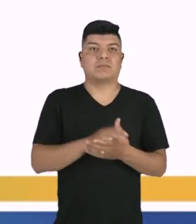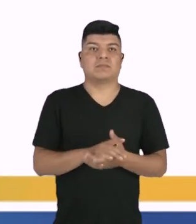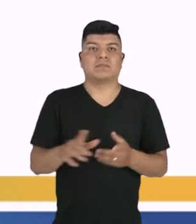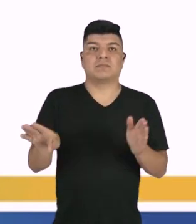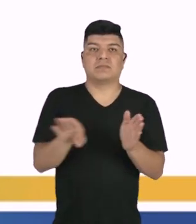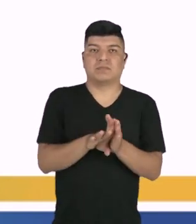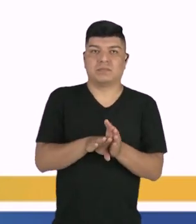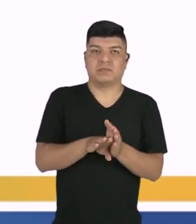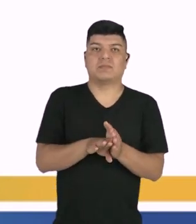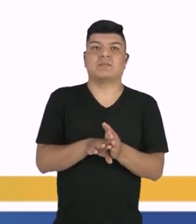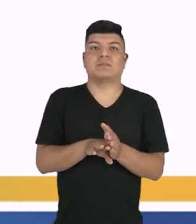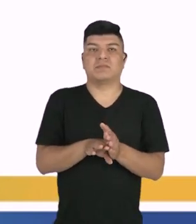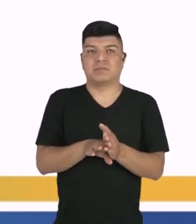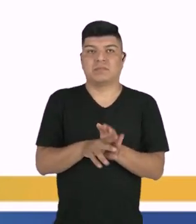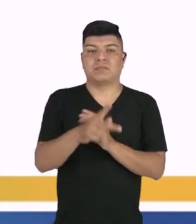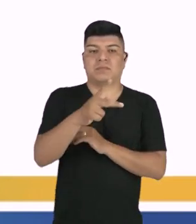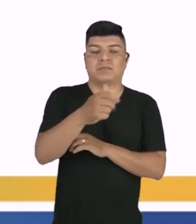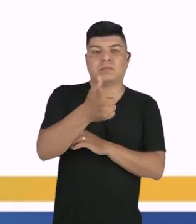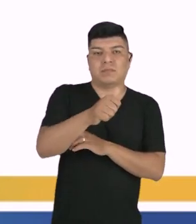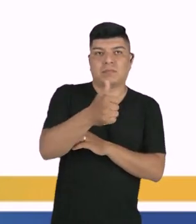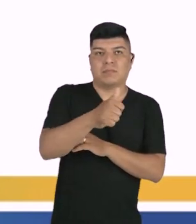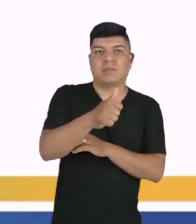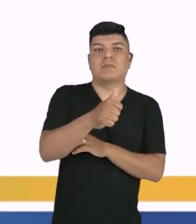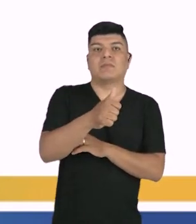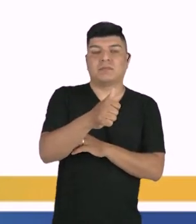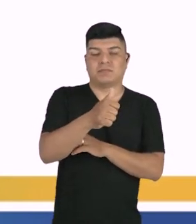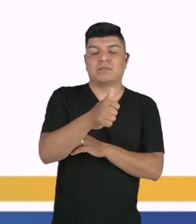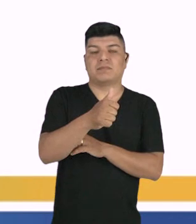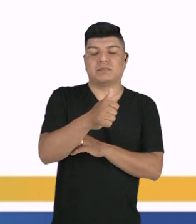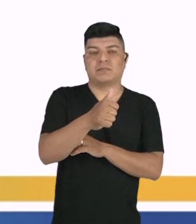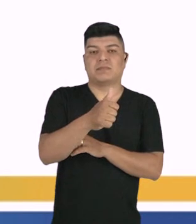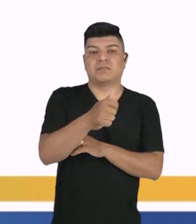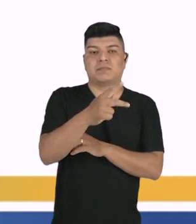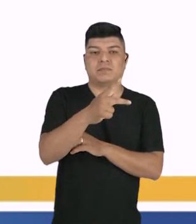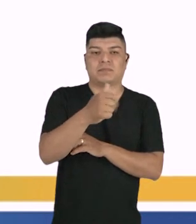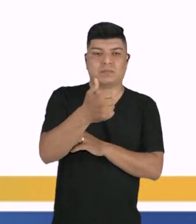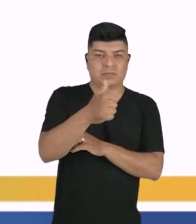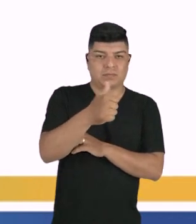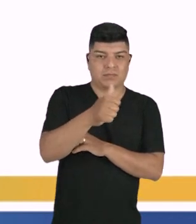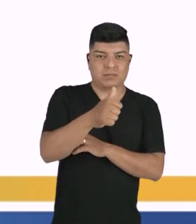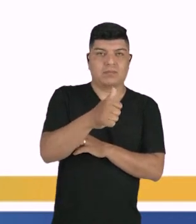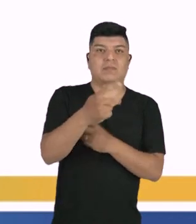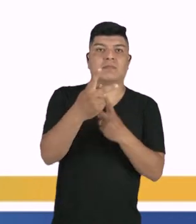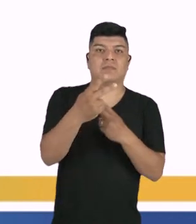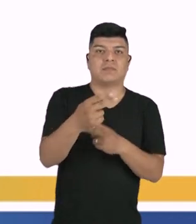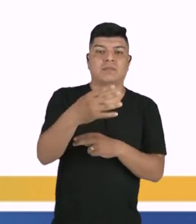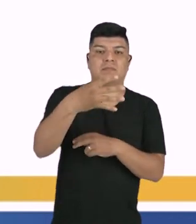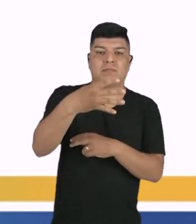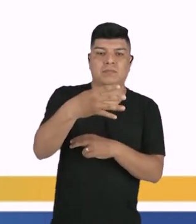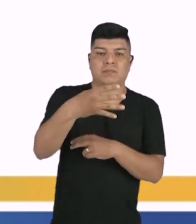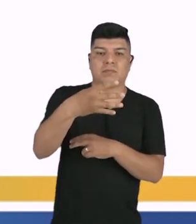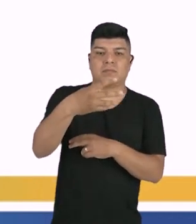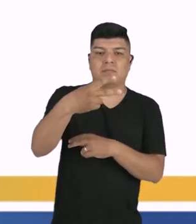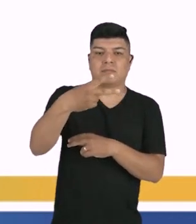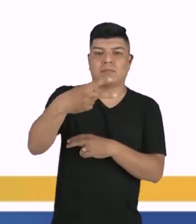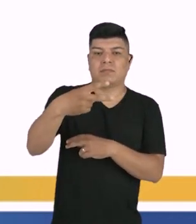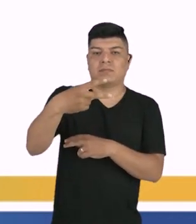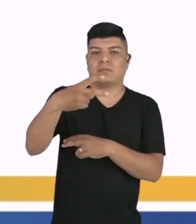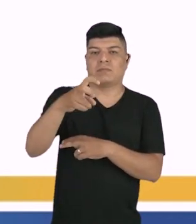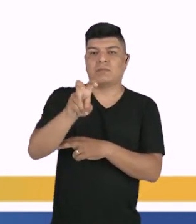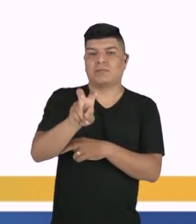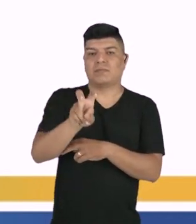nós chegamos em P11, né? A imagem para t igual a 11, que é